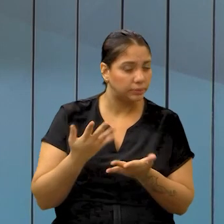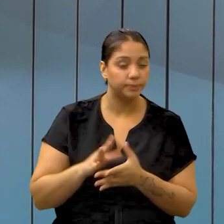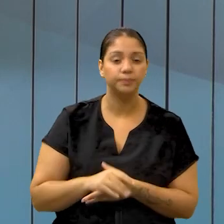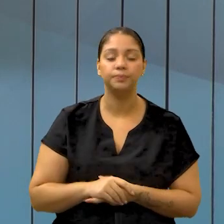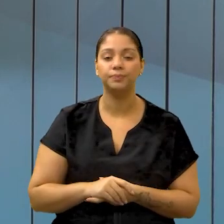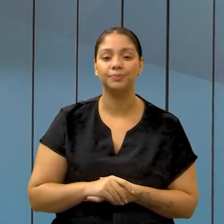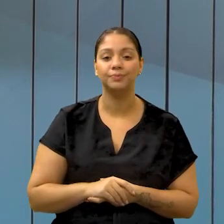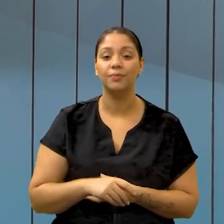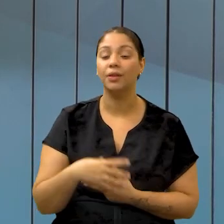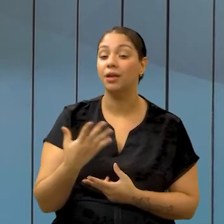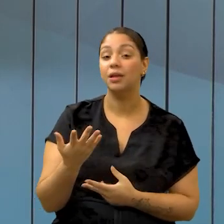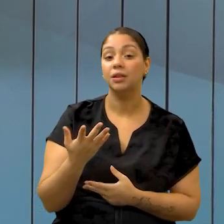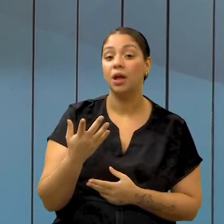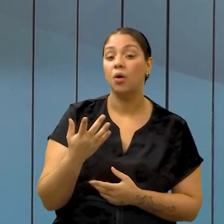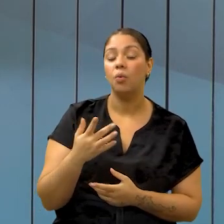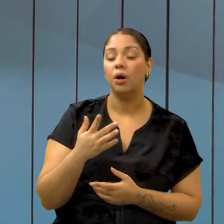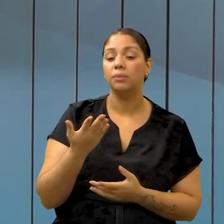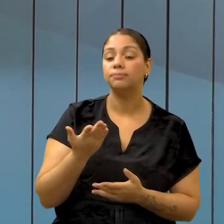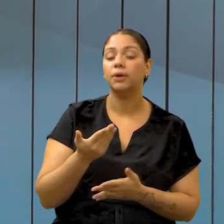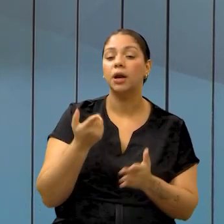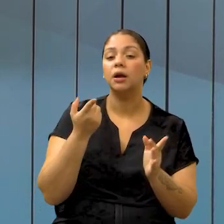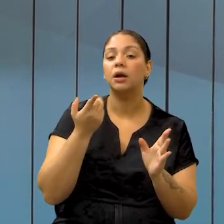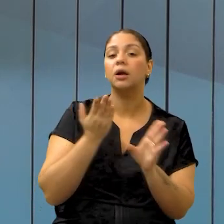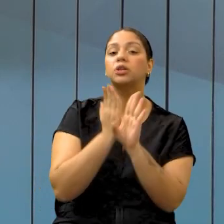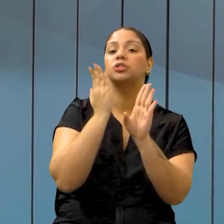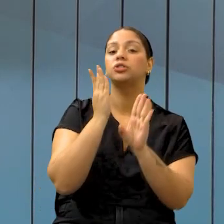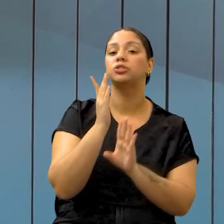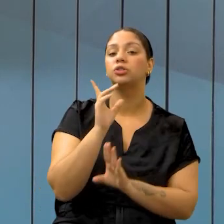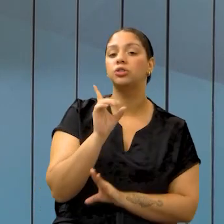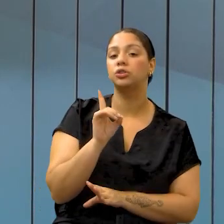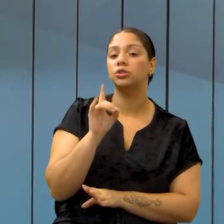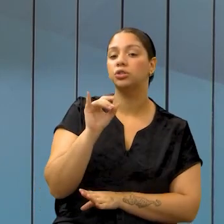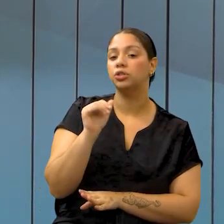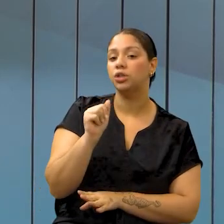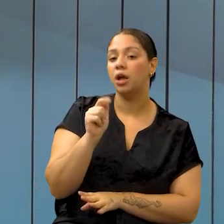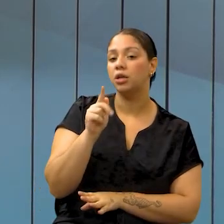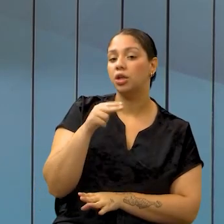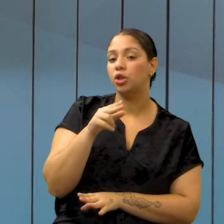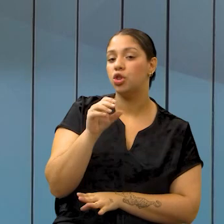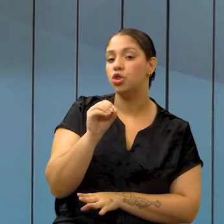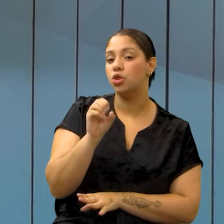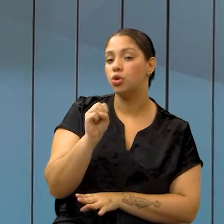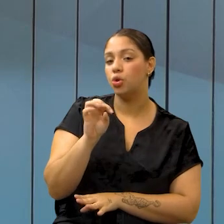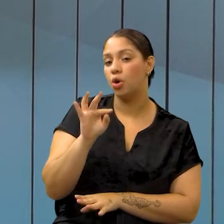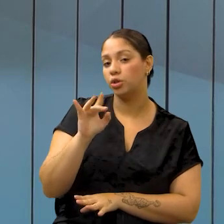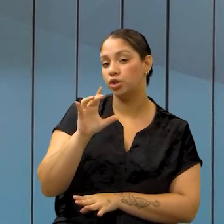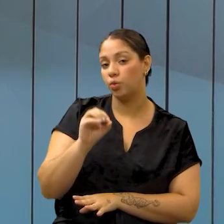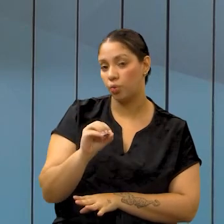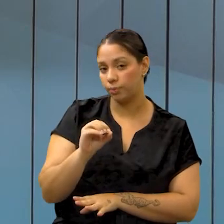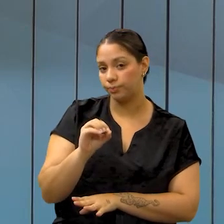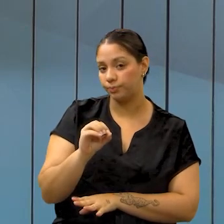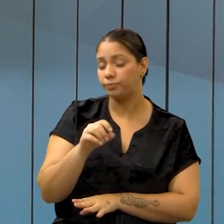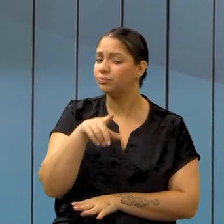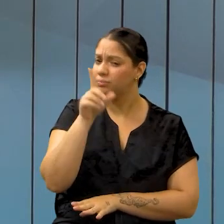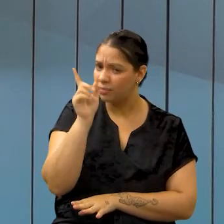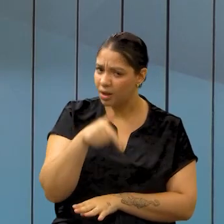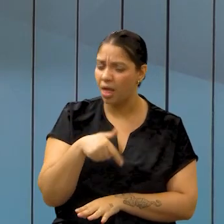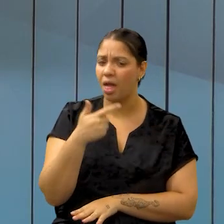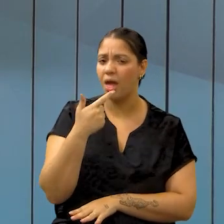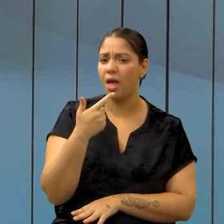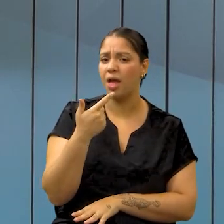aí. Doutora Isabela, e sobre o diagnóstico? É um exame de sangue? É um